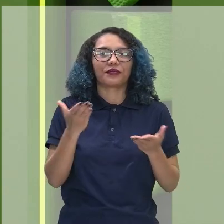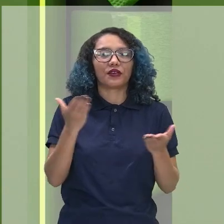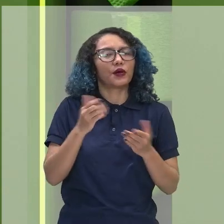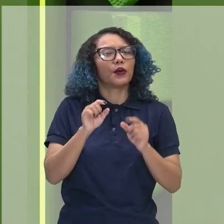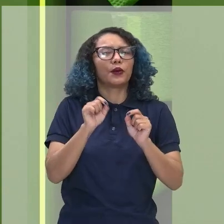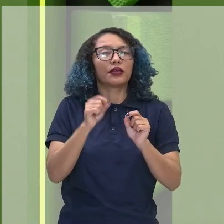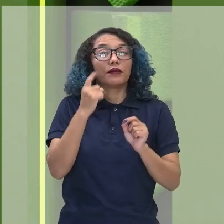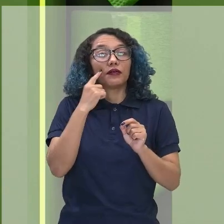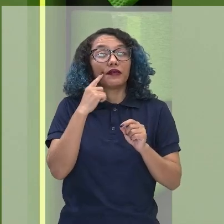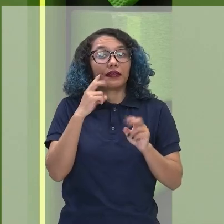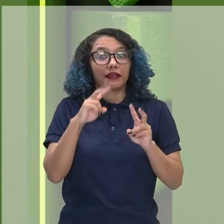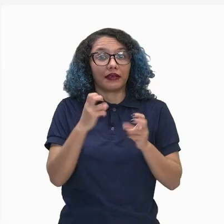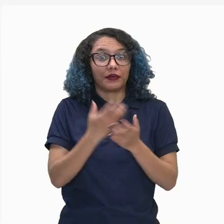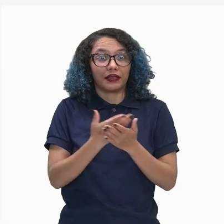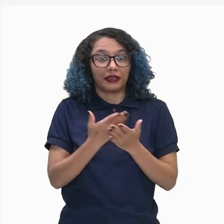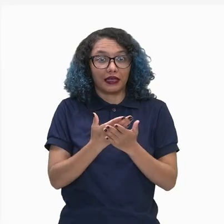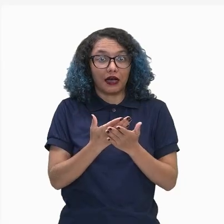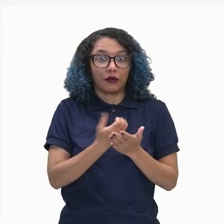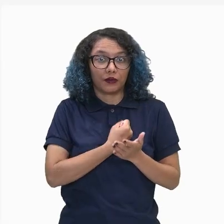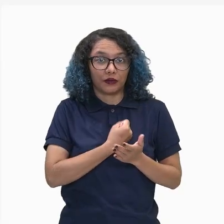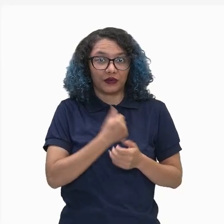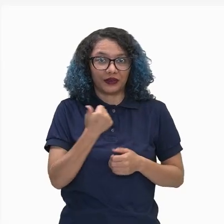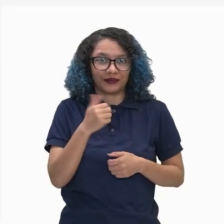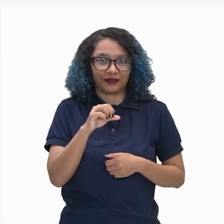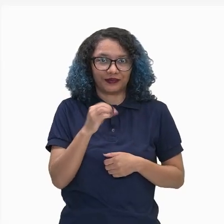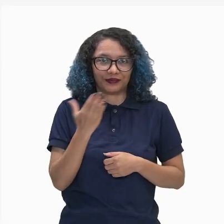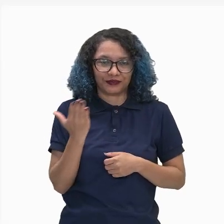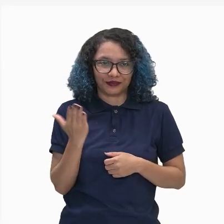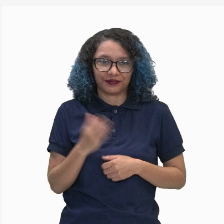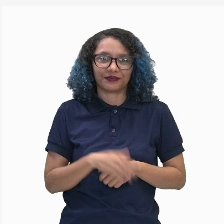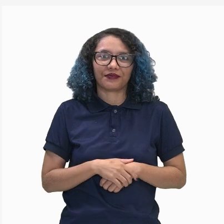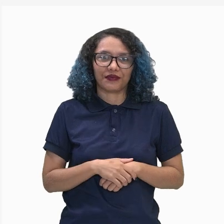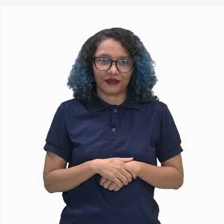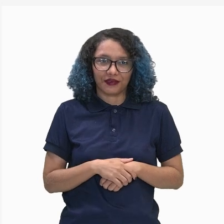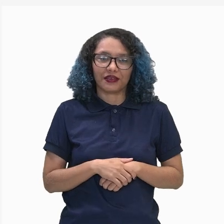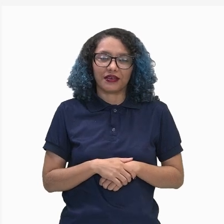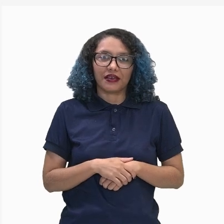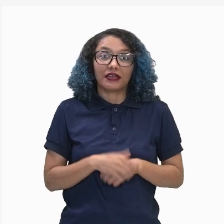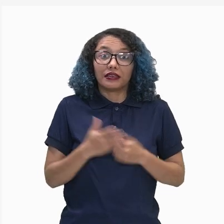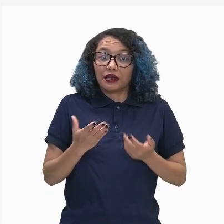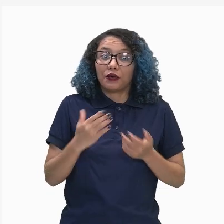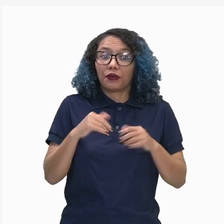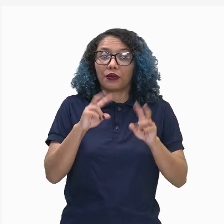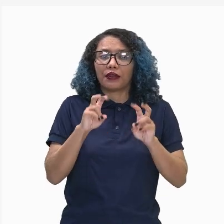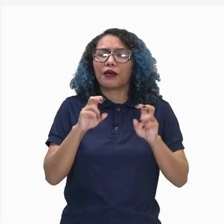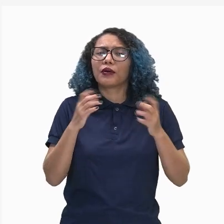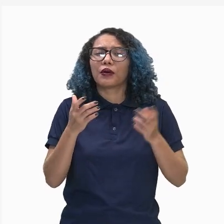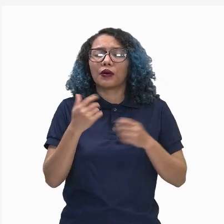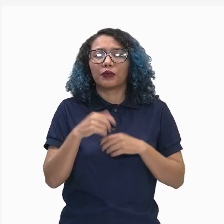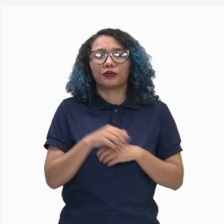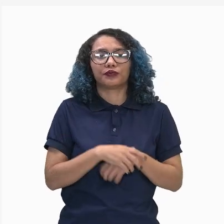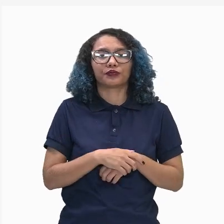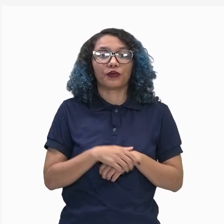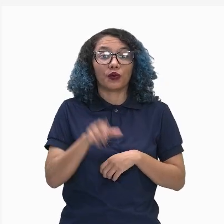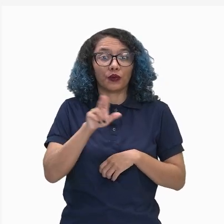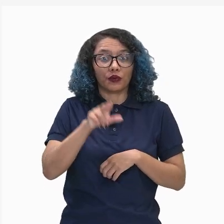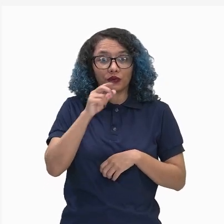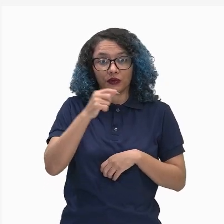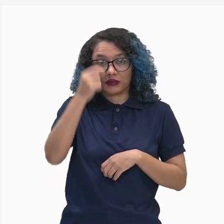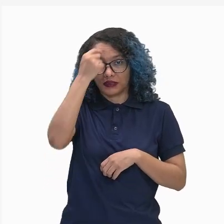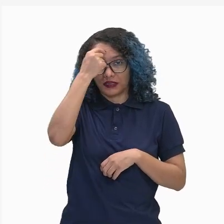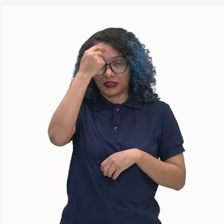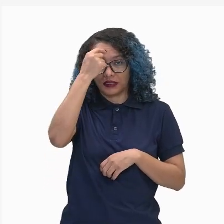ver o objeto de conhecimento da aula de número 19. Na aula de número 19, objeto de conhecimento,